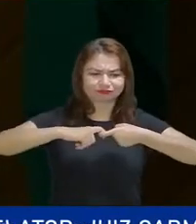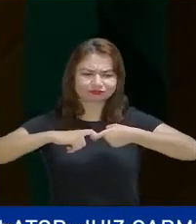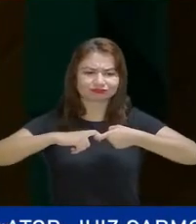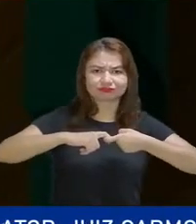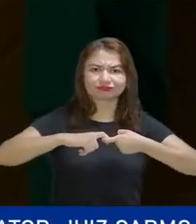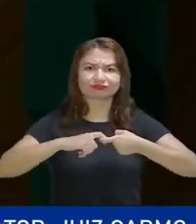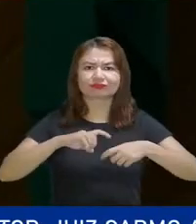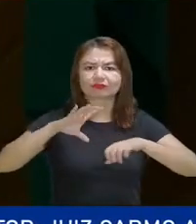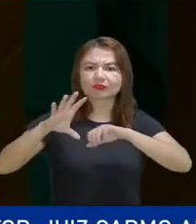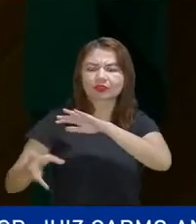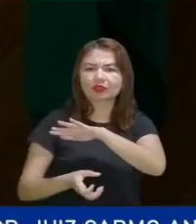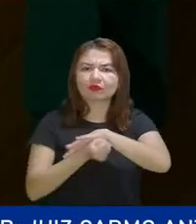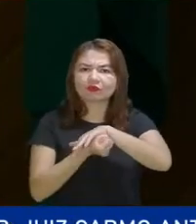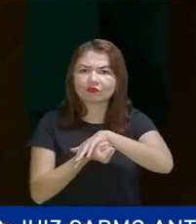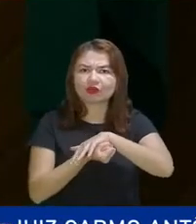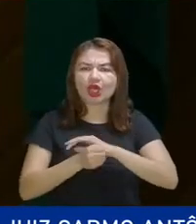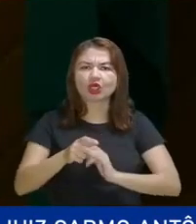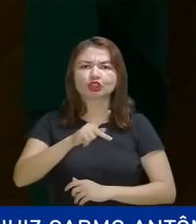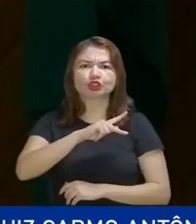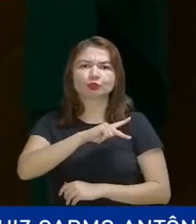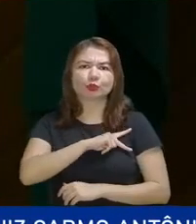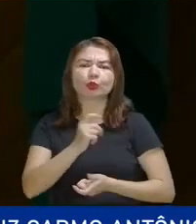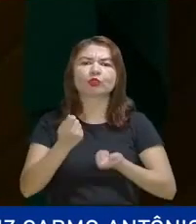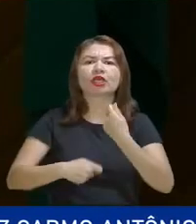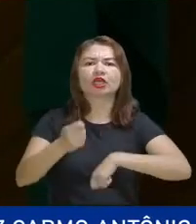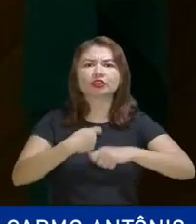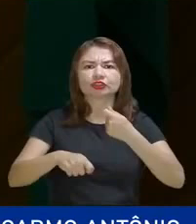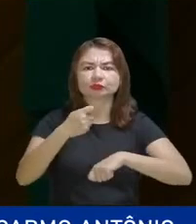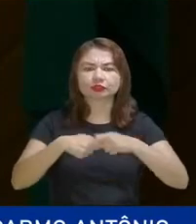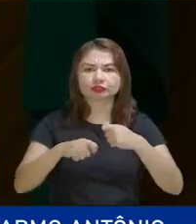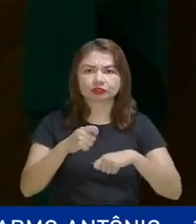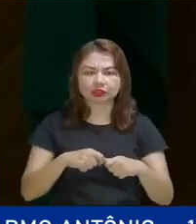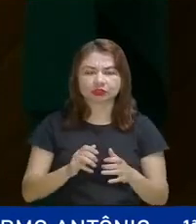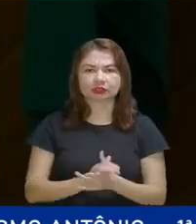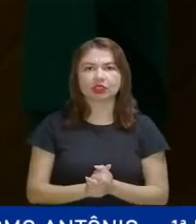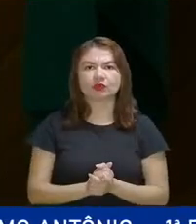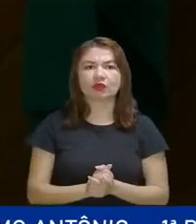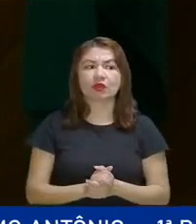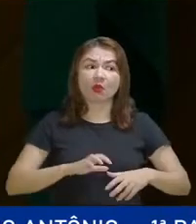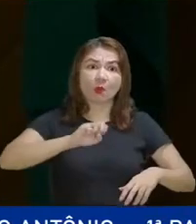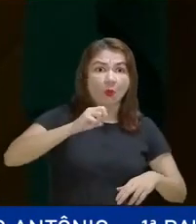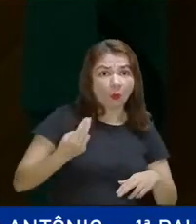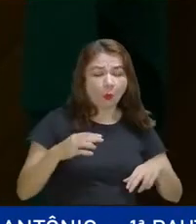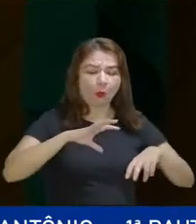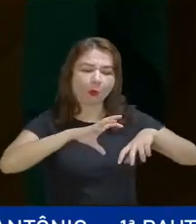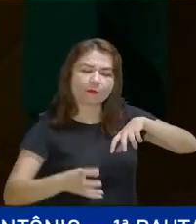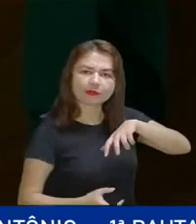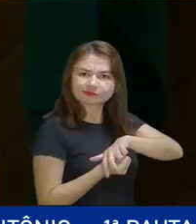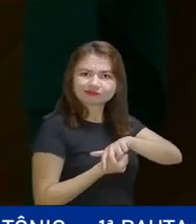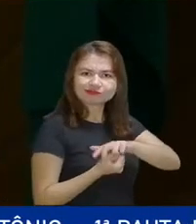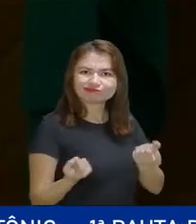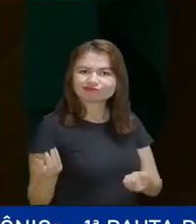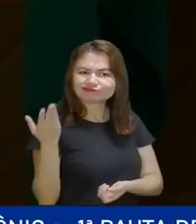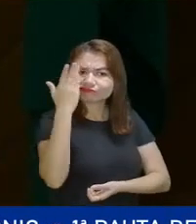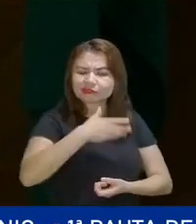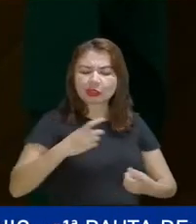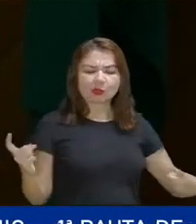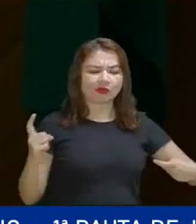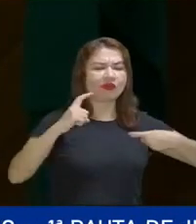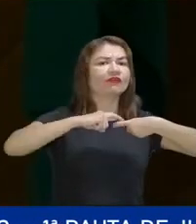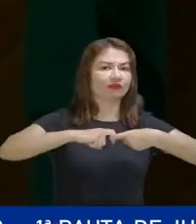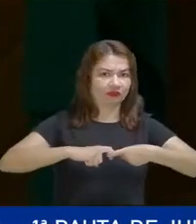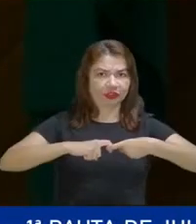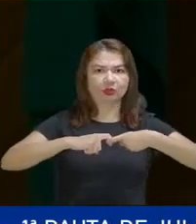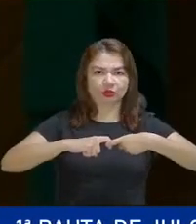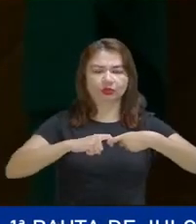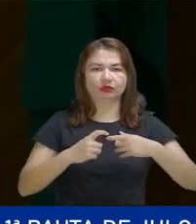poder econômico ou fraude que influenciaram a vontade soberana do eleitor. Ainda, destaque-se que o